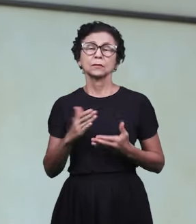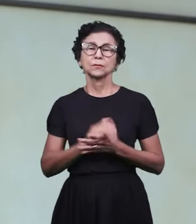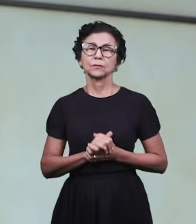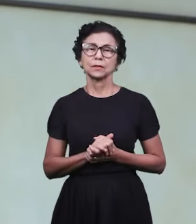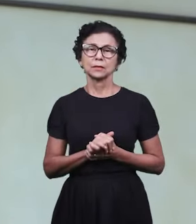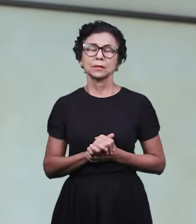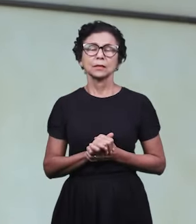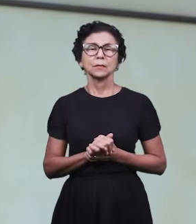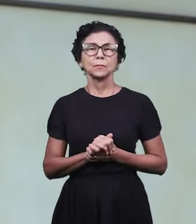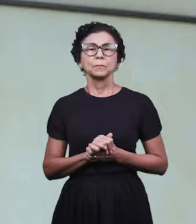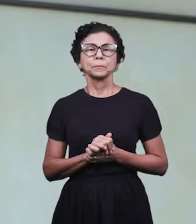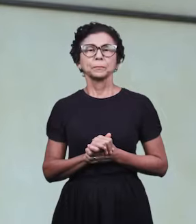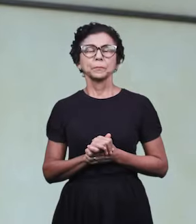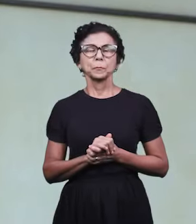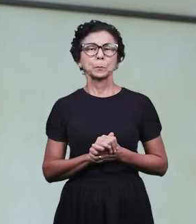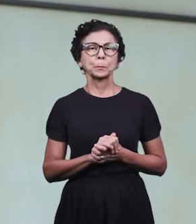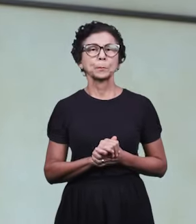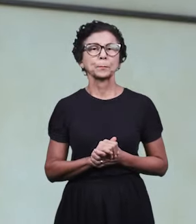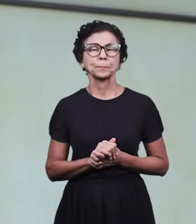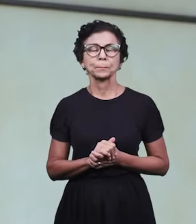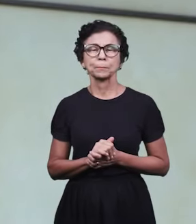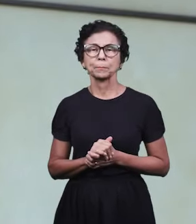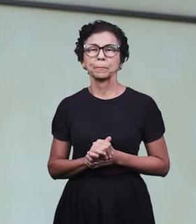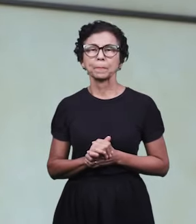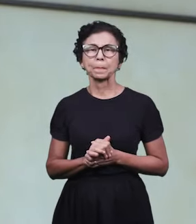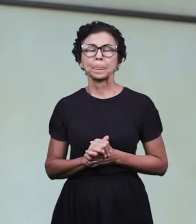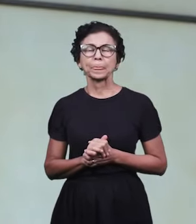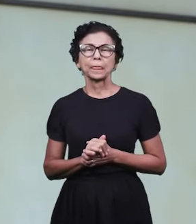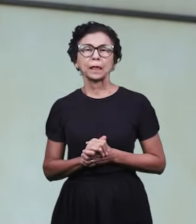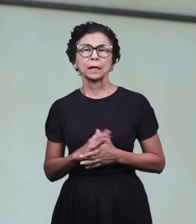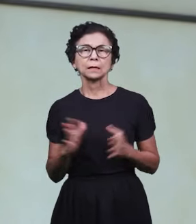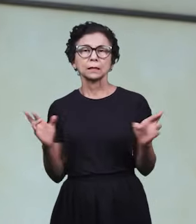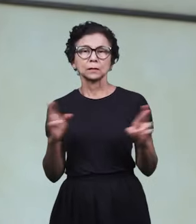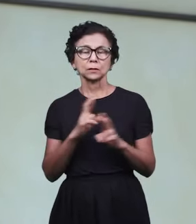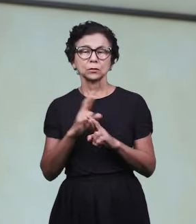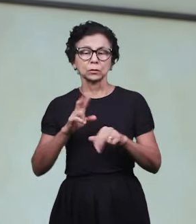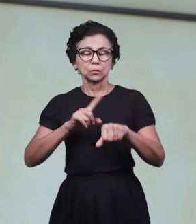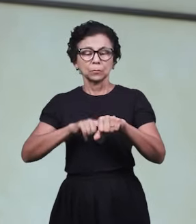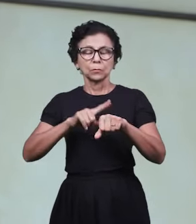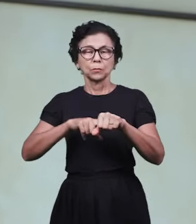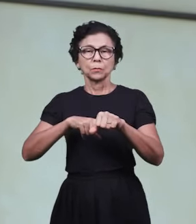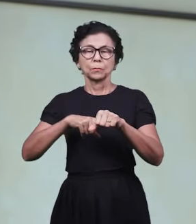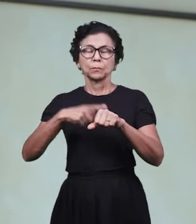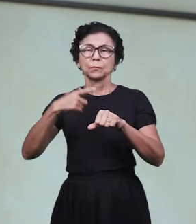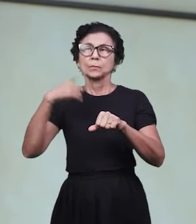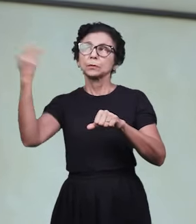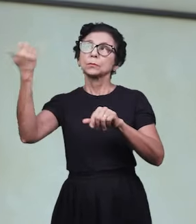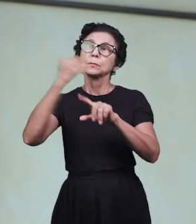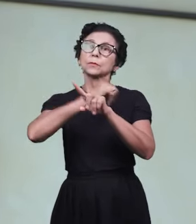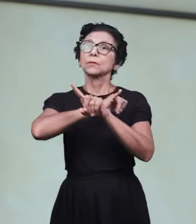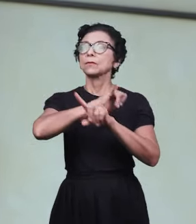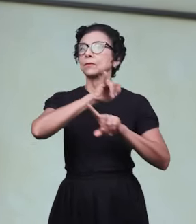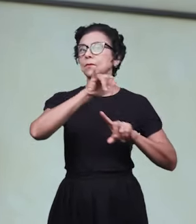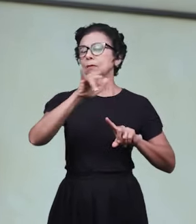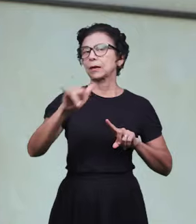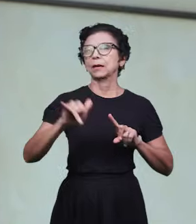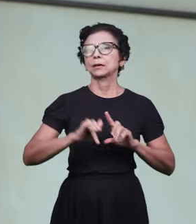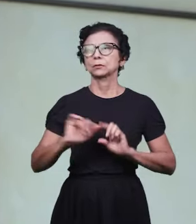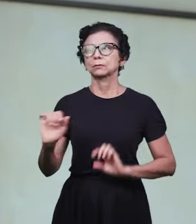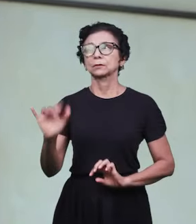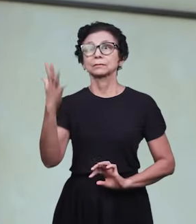ao momento profético que a igreja está vivendo. Sempre nos momentos mais marcantes da igreja, em momentos proféticos de